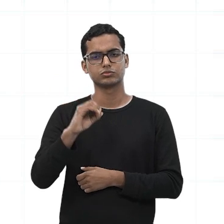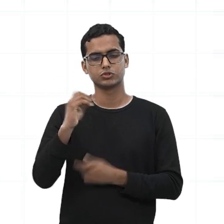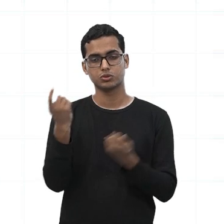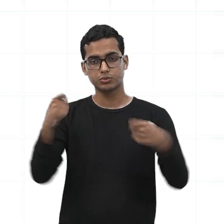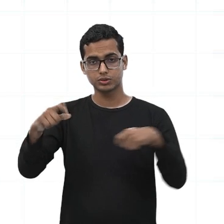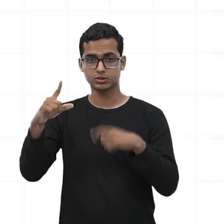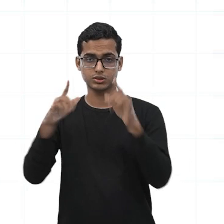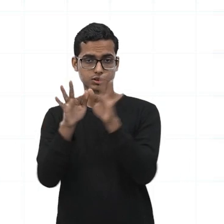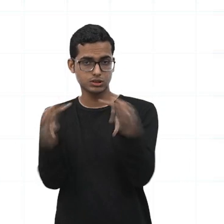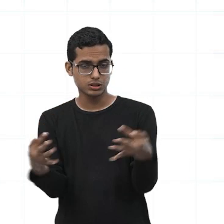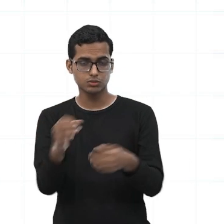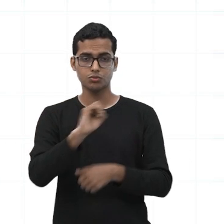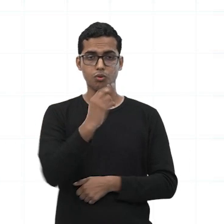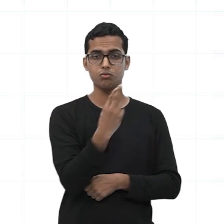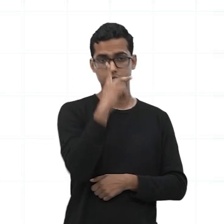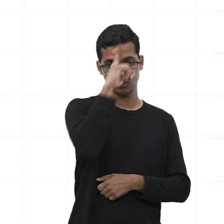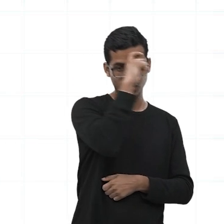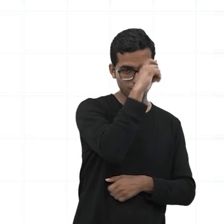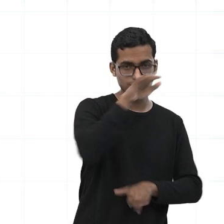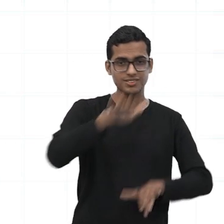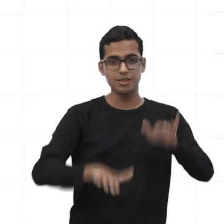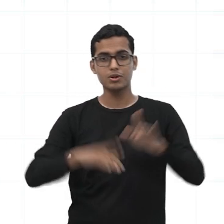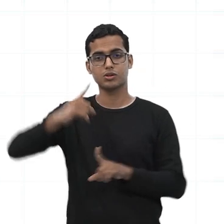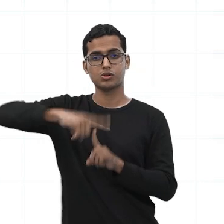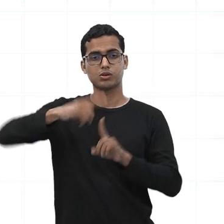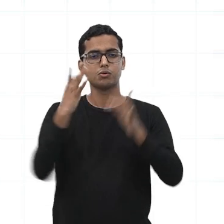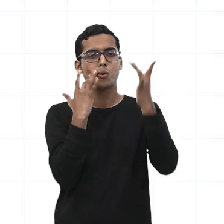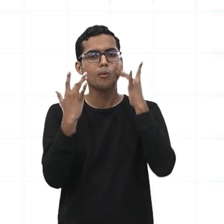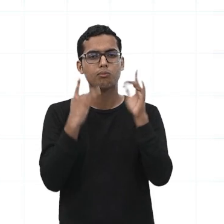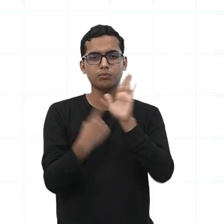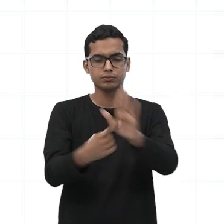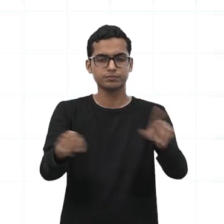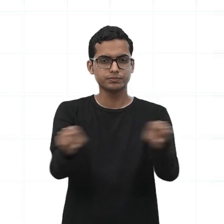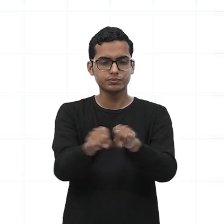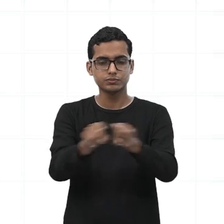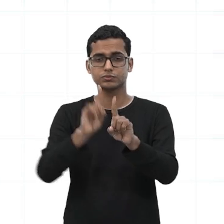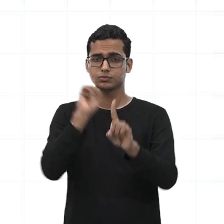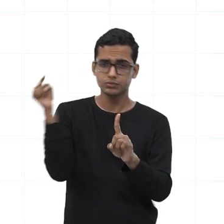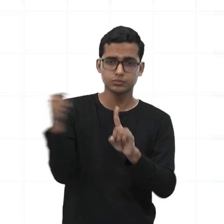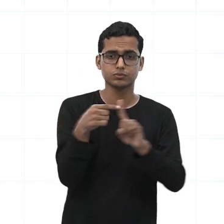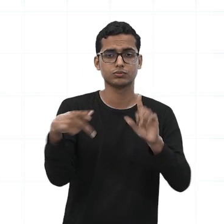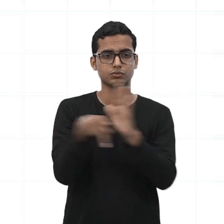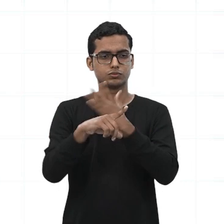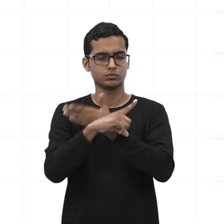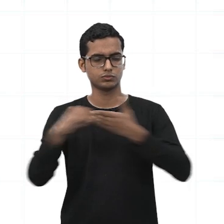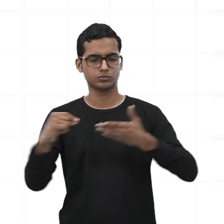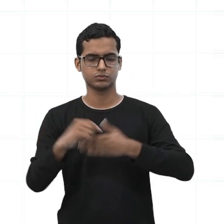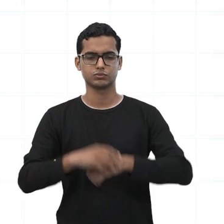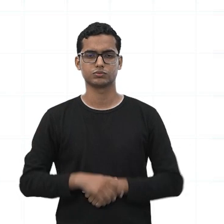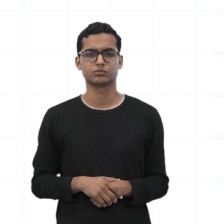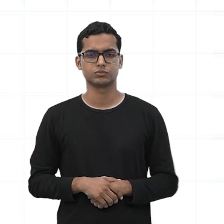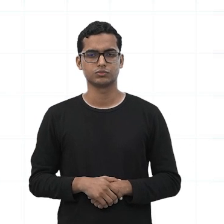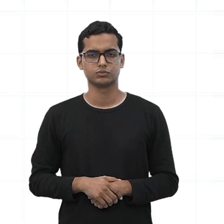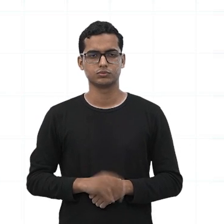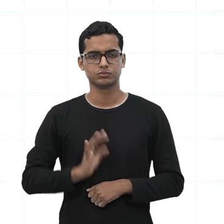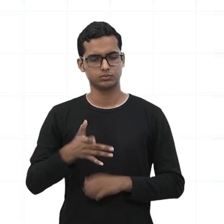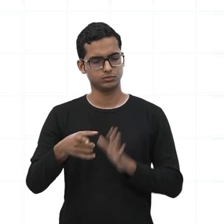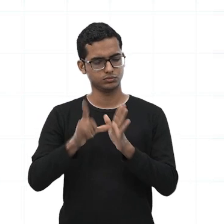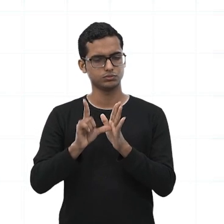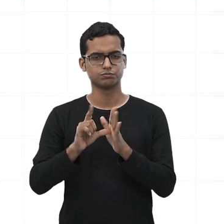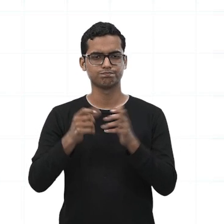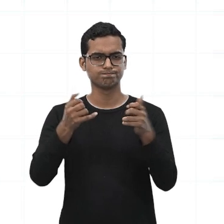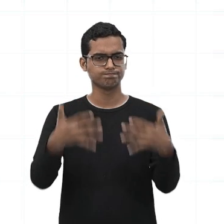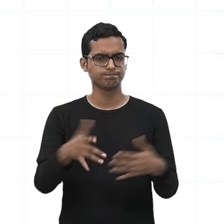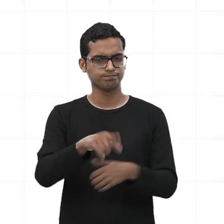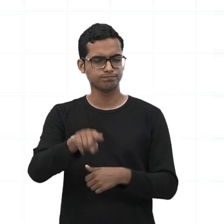complexo, dependendo da natureza da peça e das intenções do dramaturgo, como já foi falado com vocês. Então, é